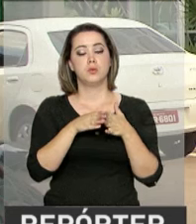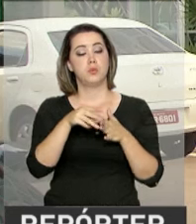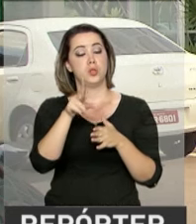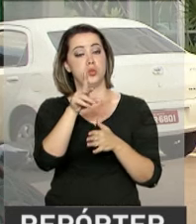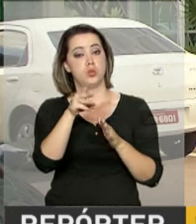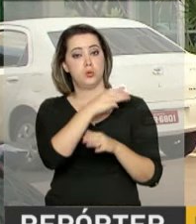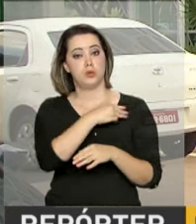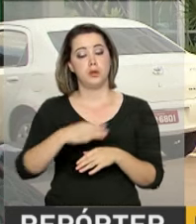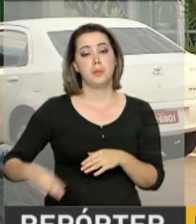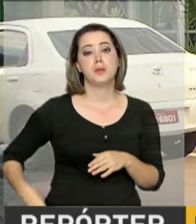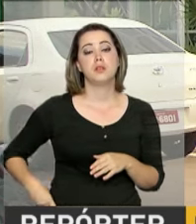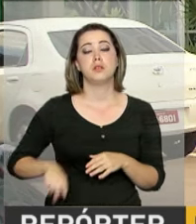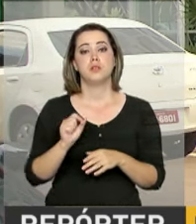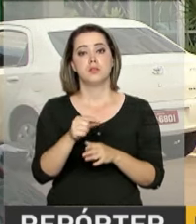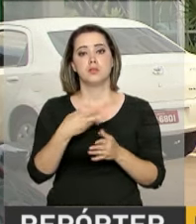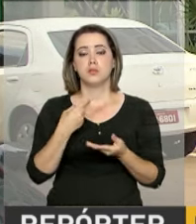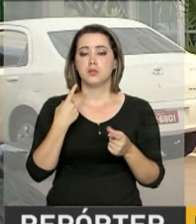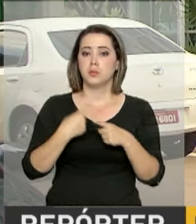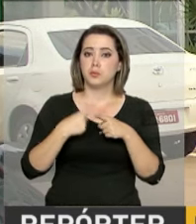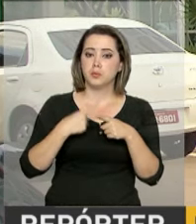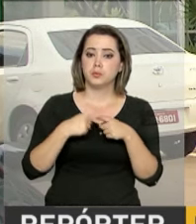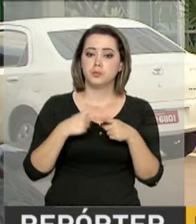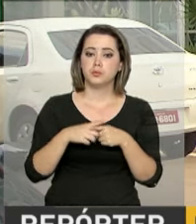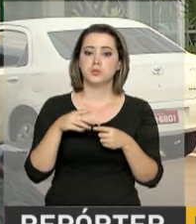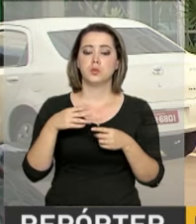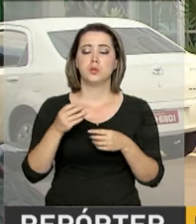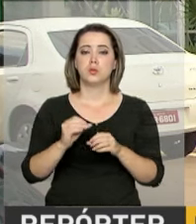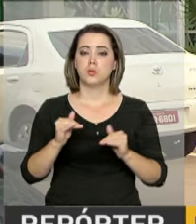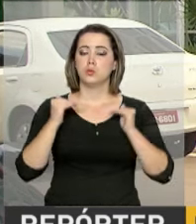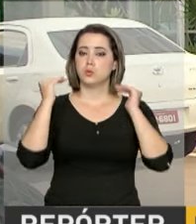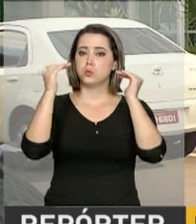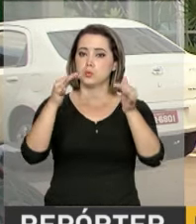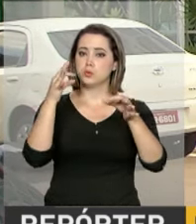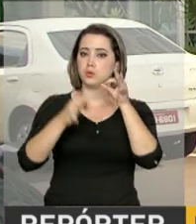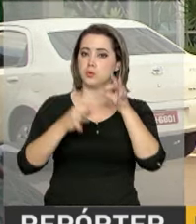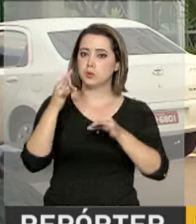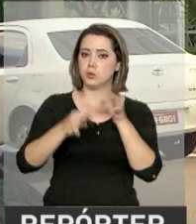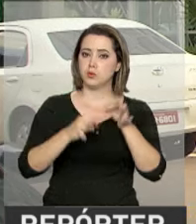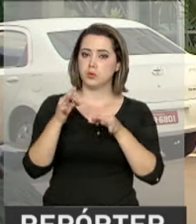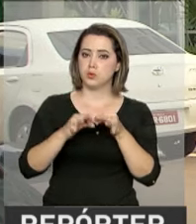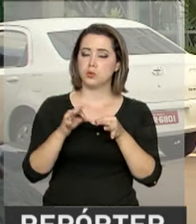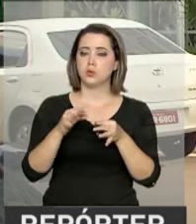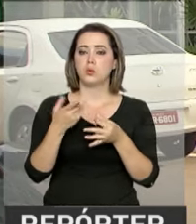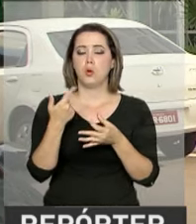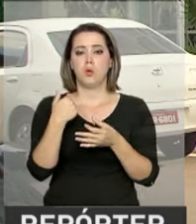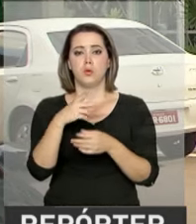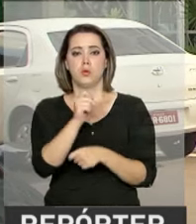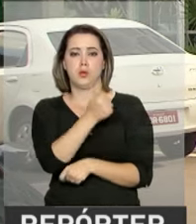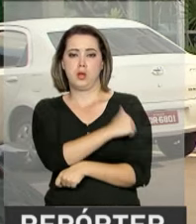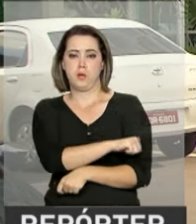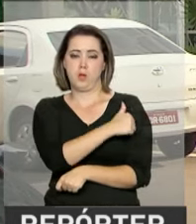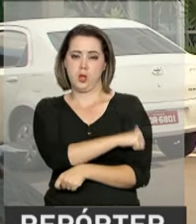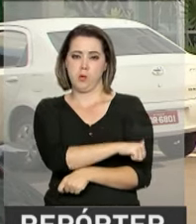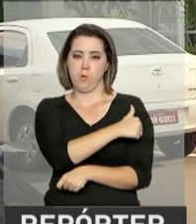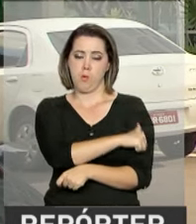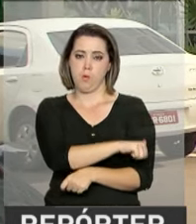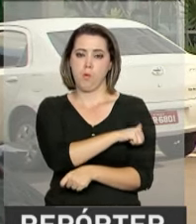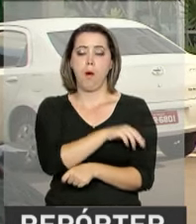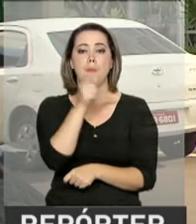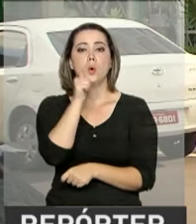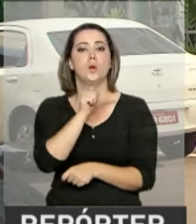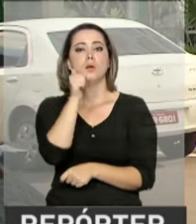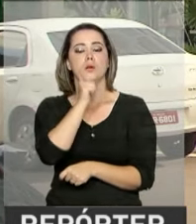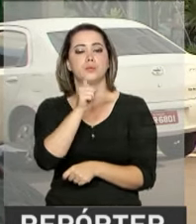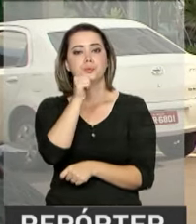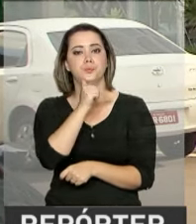em uma decisão do Superior Tribunal de Justiça que concedeu prisão domiciliar à ex-primeira-dama do Estado do Rio de Janeiro, Adriana